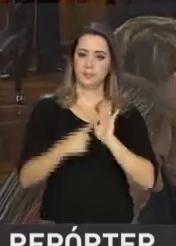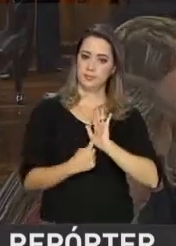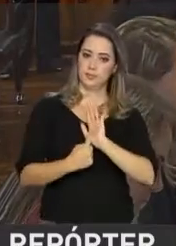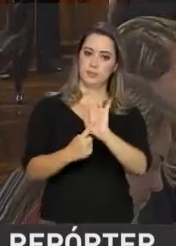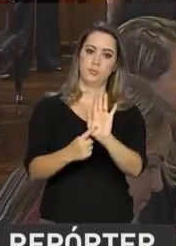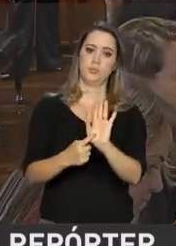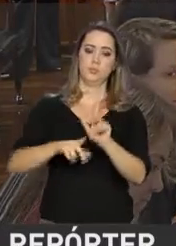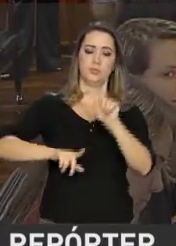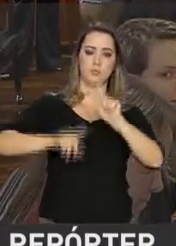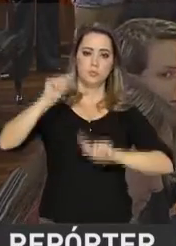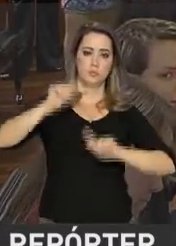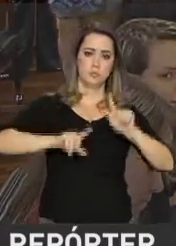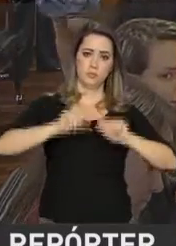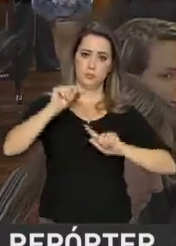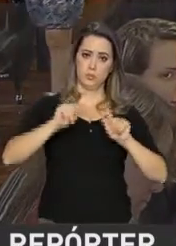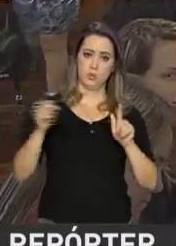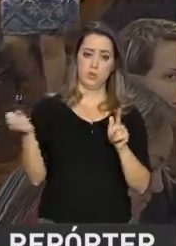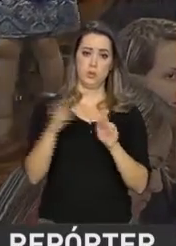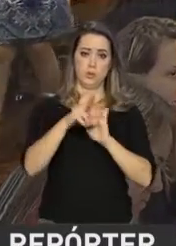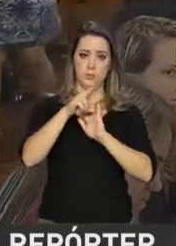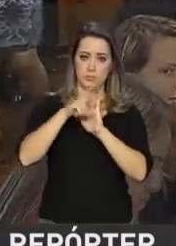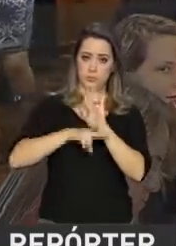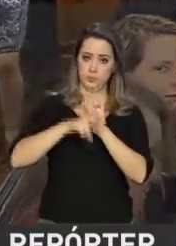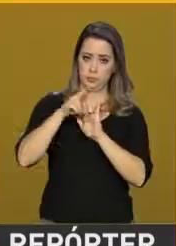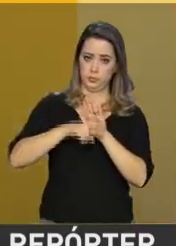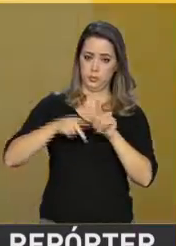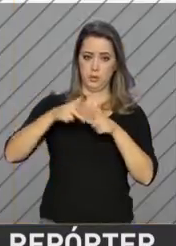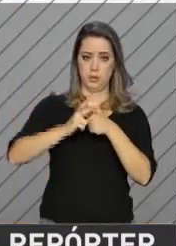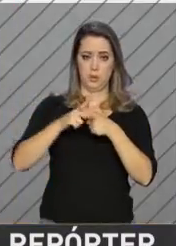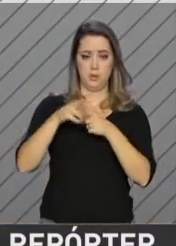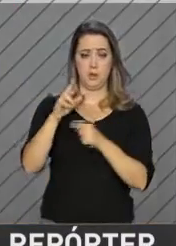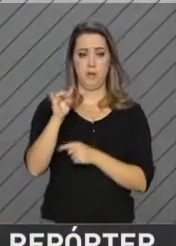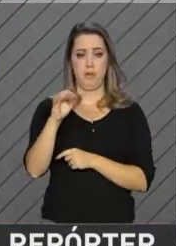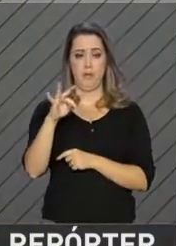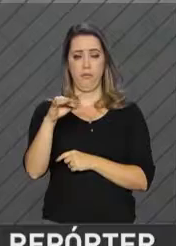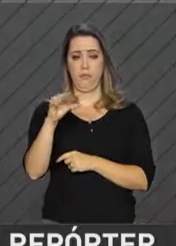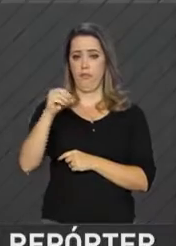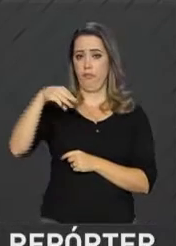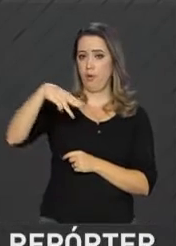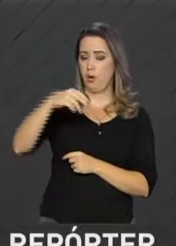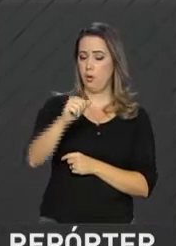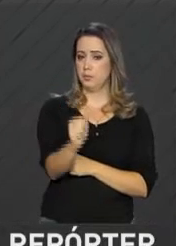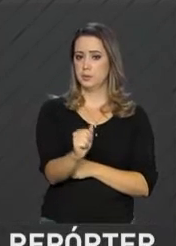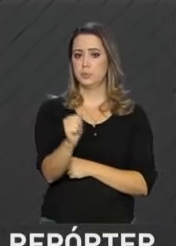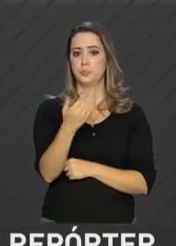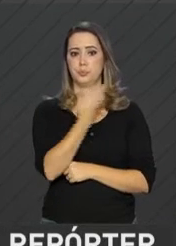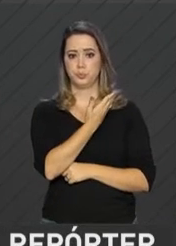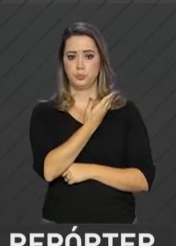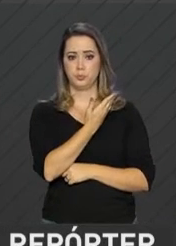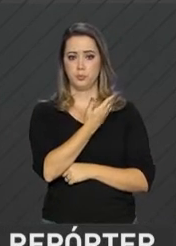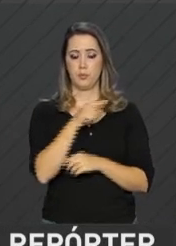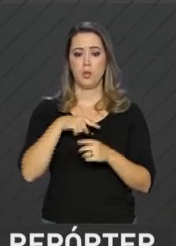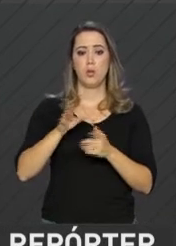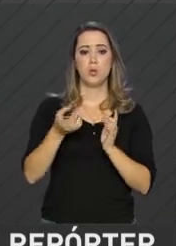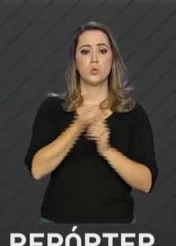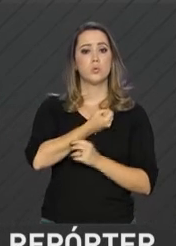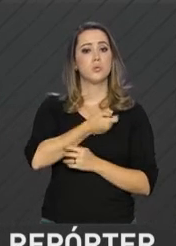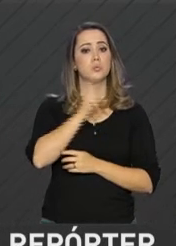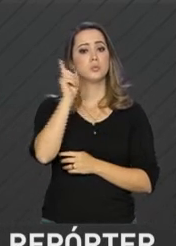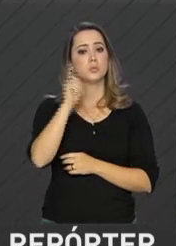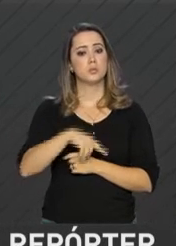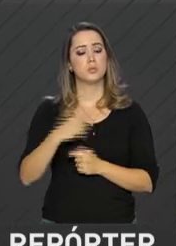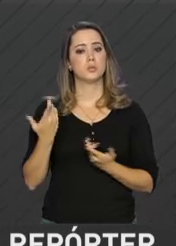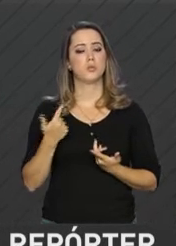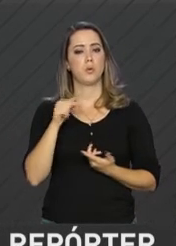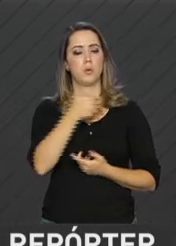dados recordes da reforma agrária de 2017 segundo balanço do incra o instituto nacional de colonização agrária o